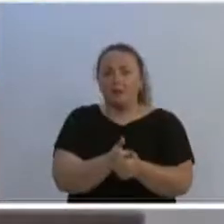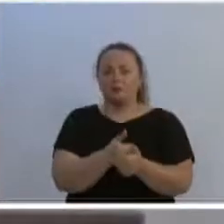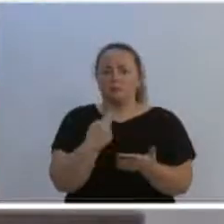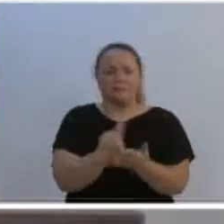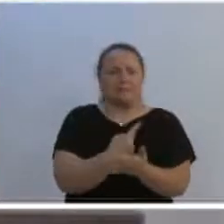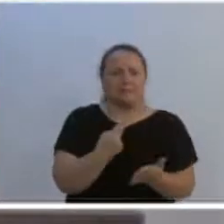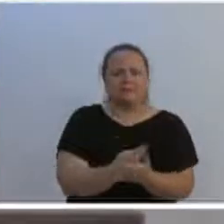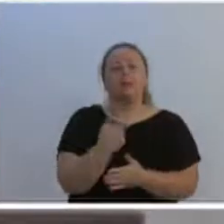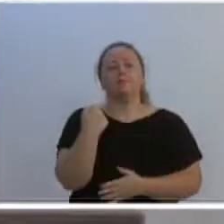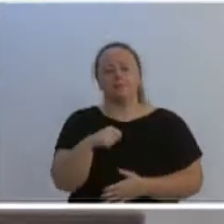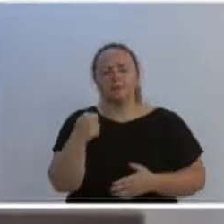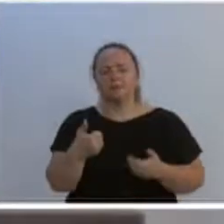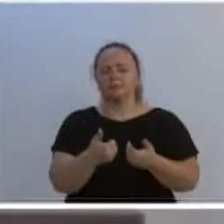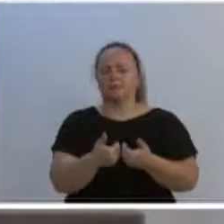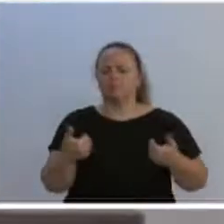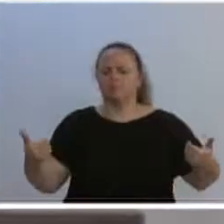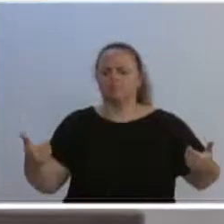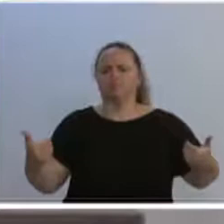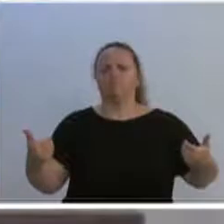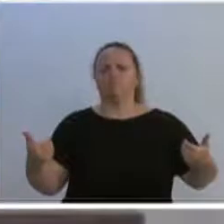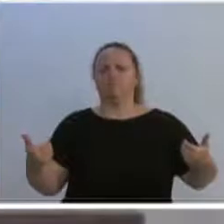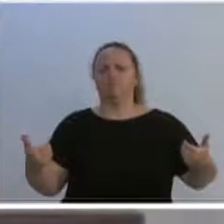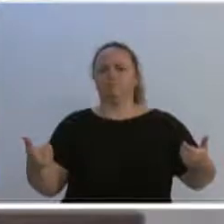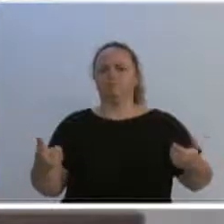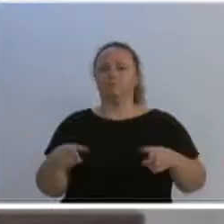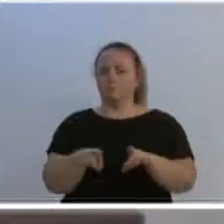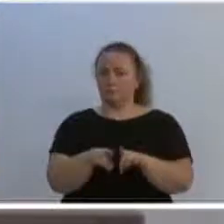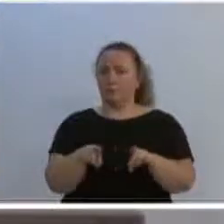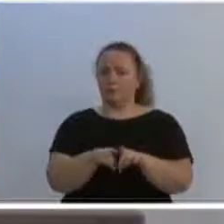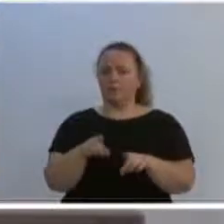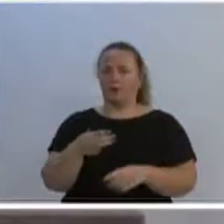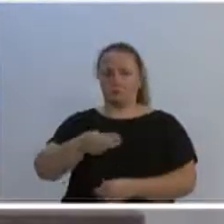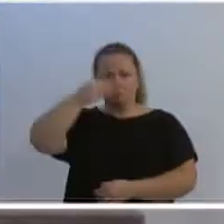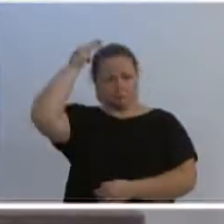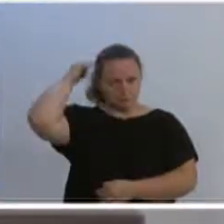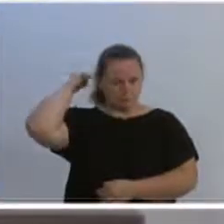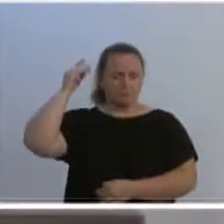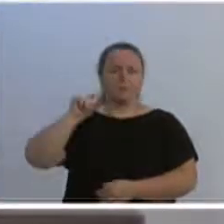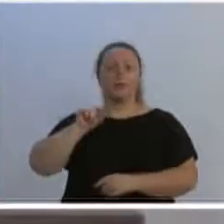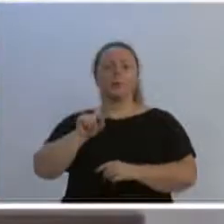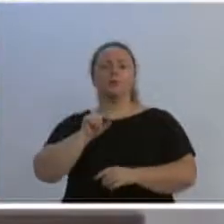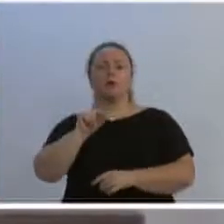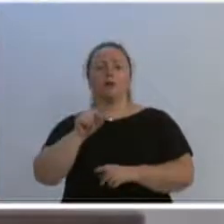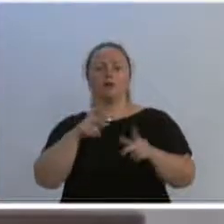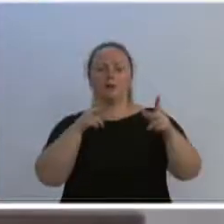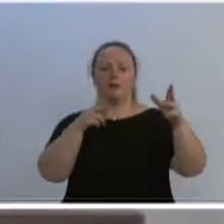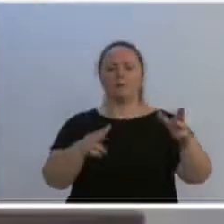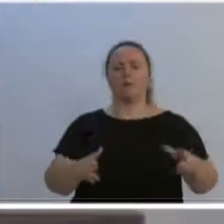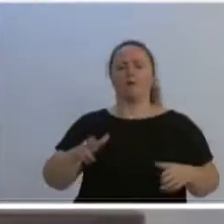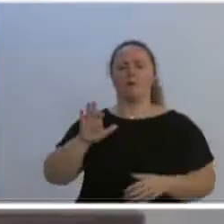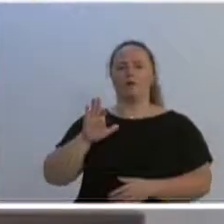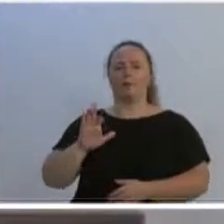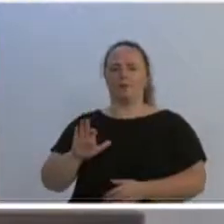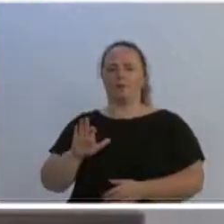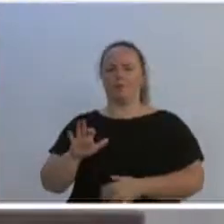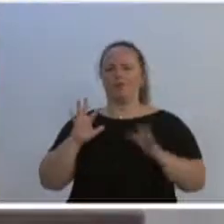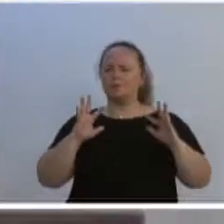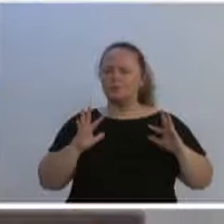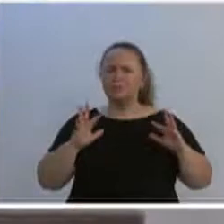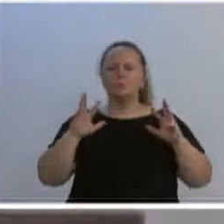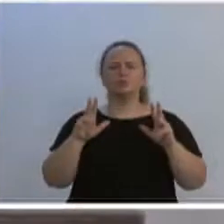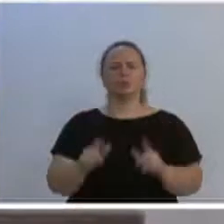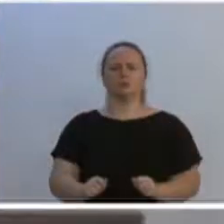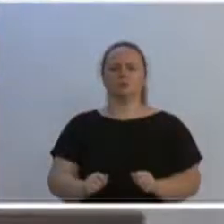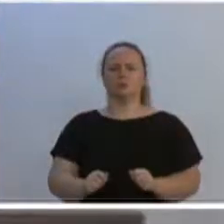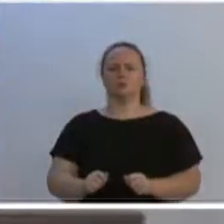faço com o presidente Temer, também defendo que o presidente Lula responda por tudo aquilo que fez ao longo do período que esteve